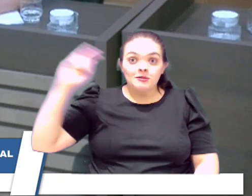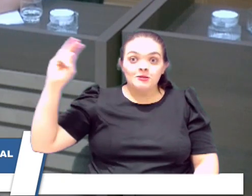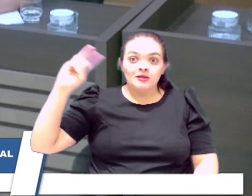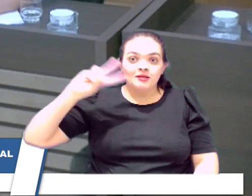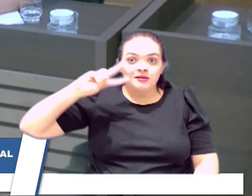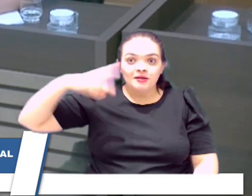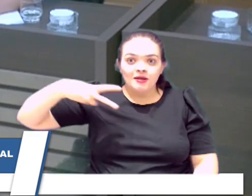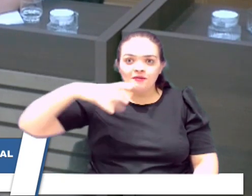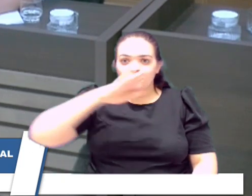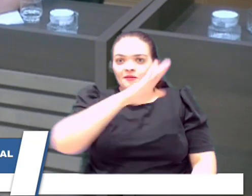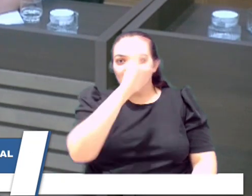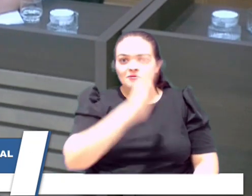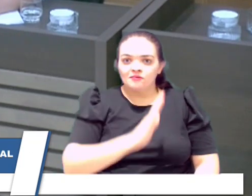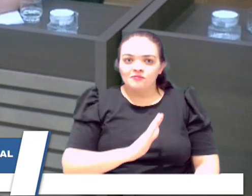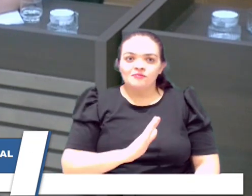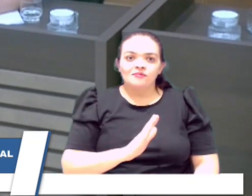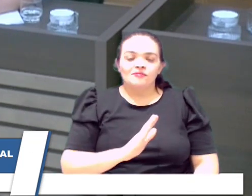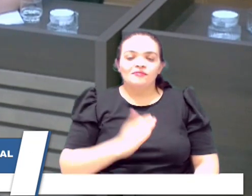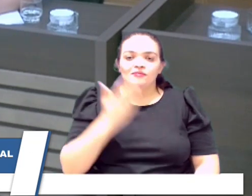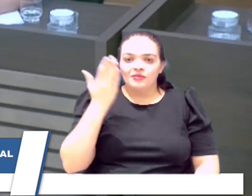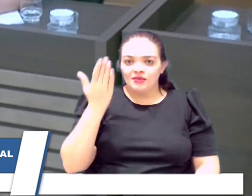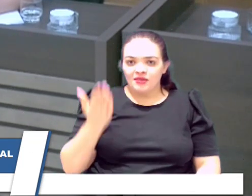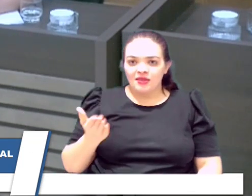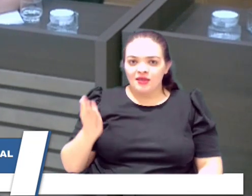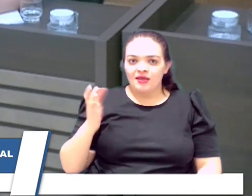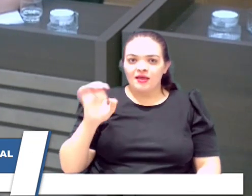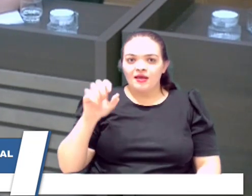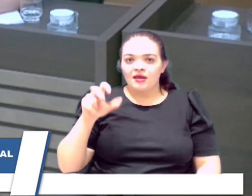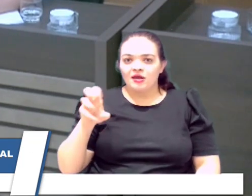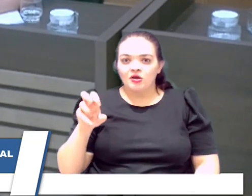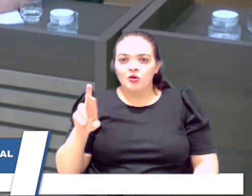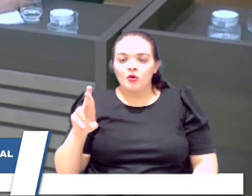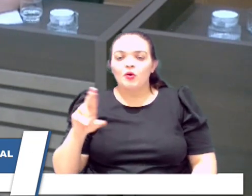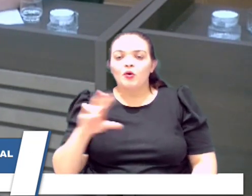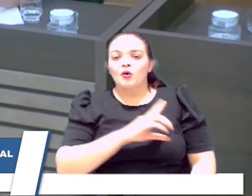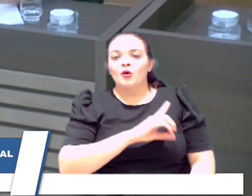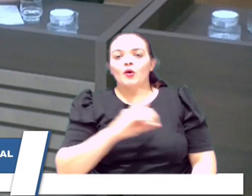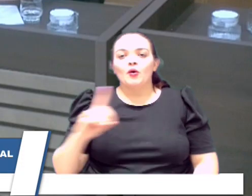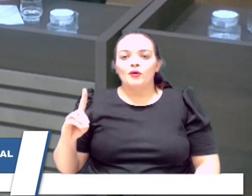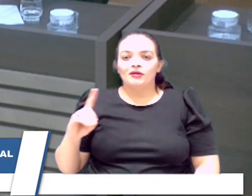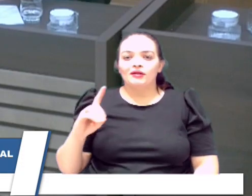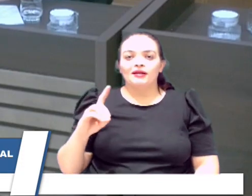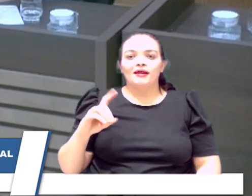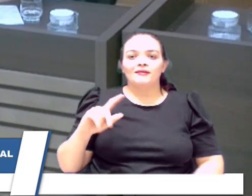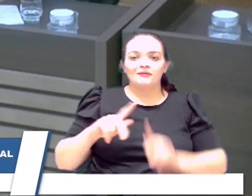Brasil inteiro, para o Enor Machado, coordenador da Flor da Vida.